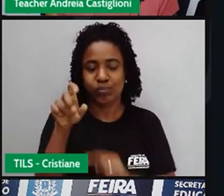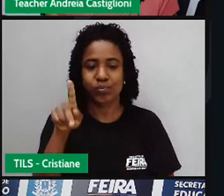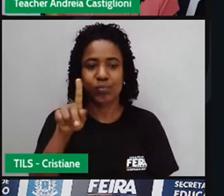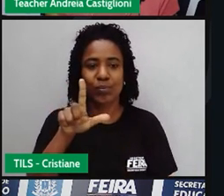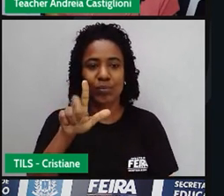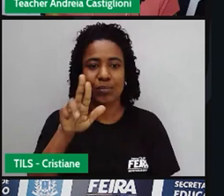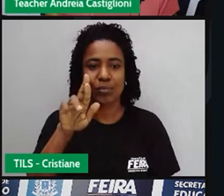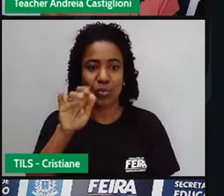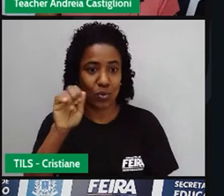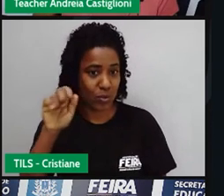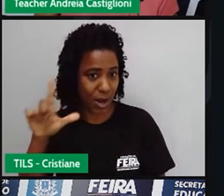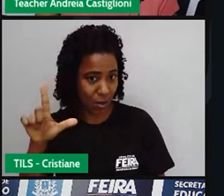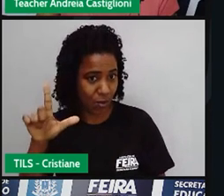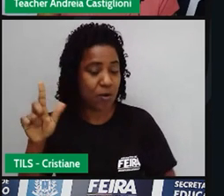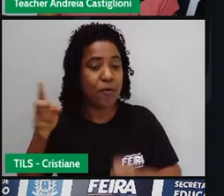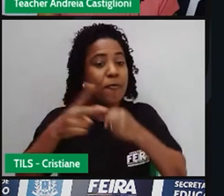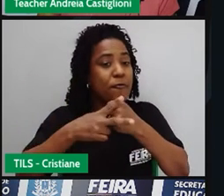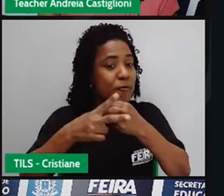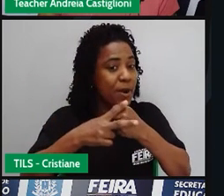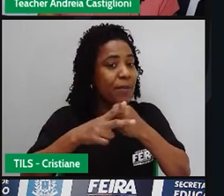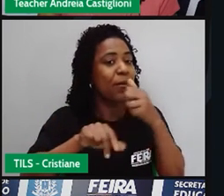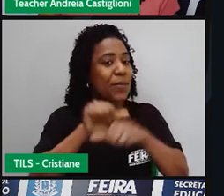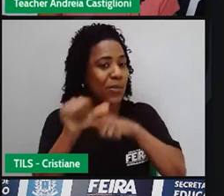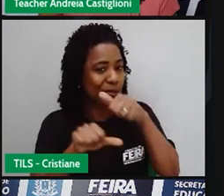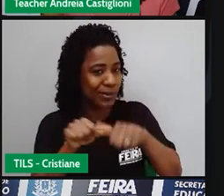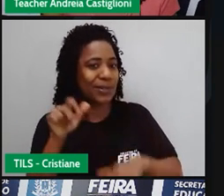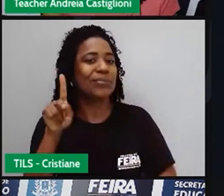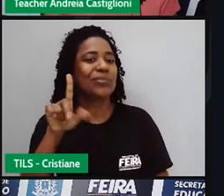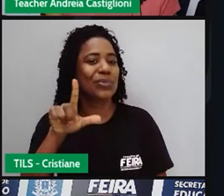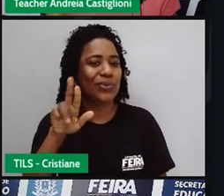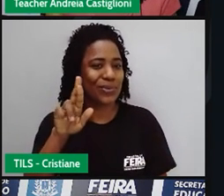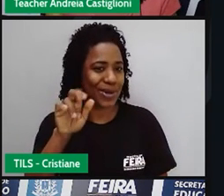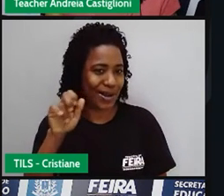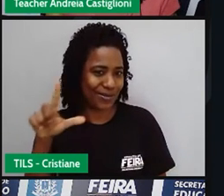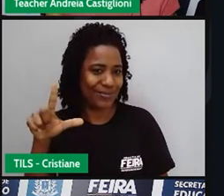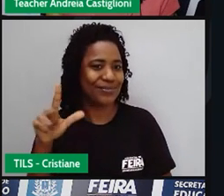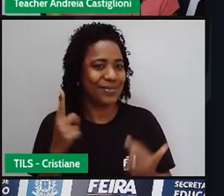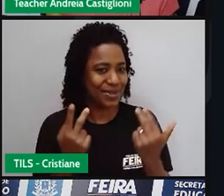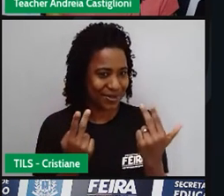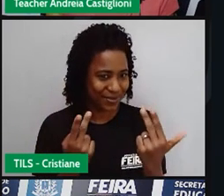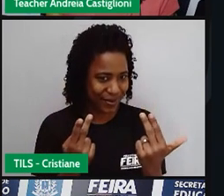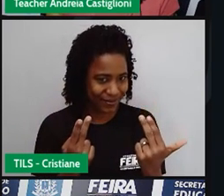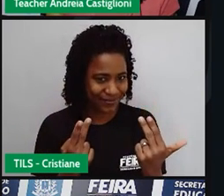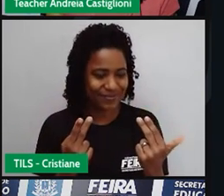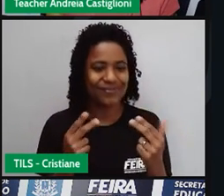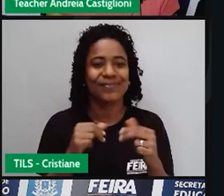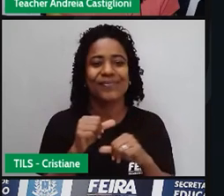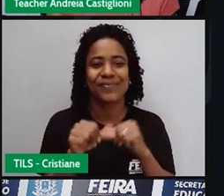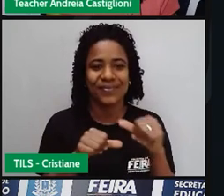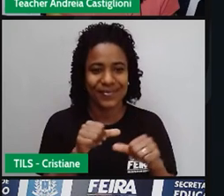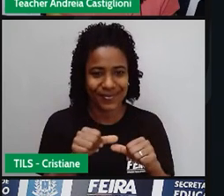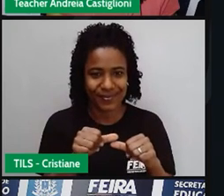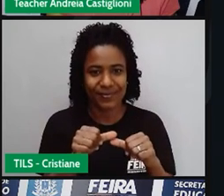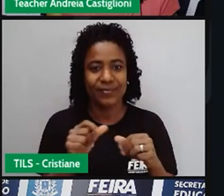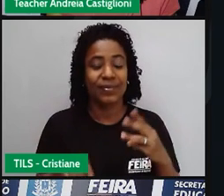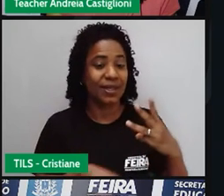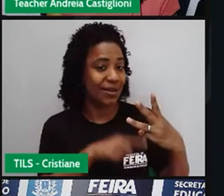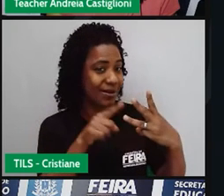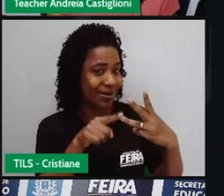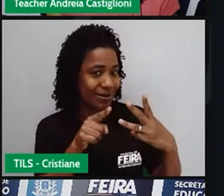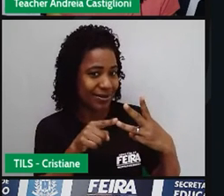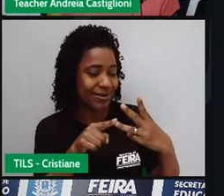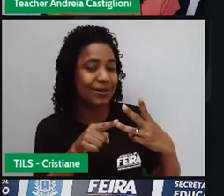também virar no plural o e finalmente outro destaque de uma sala de hoje